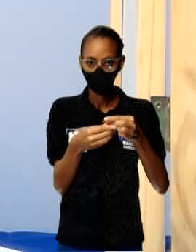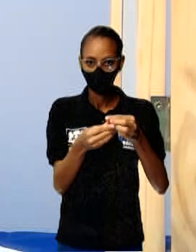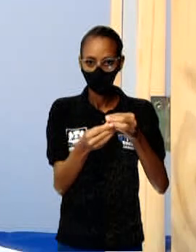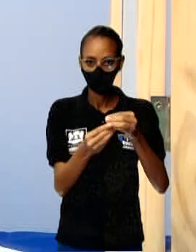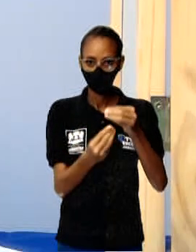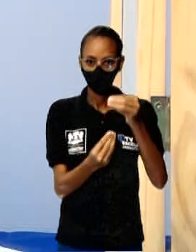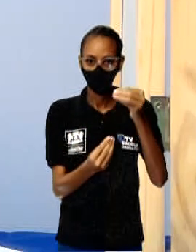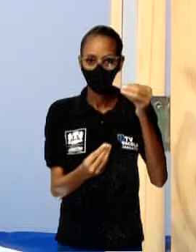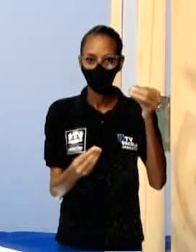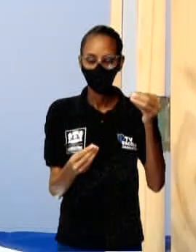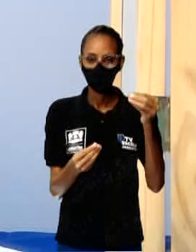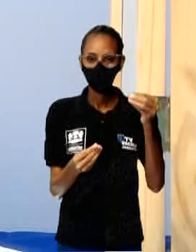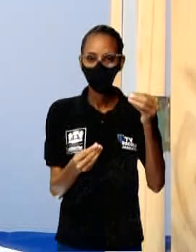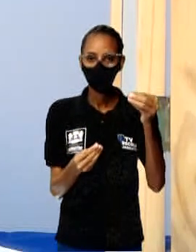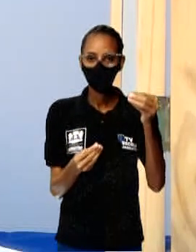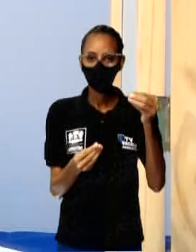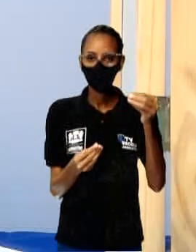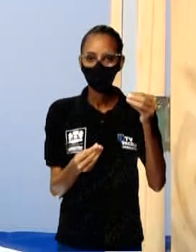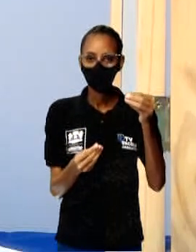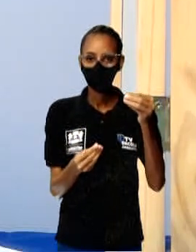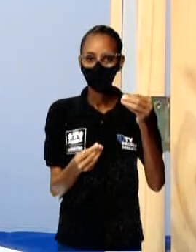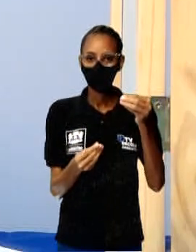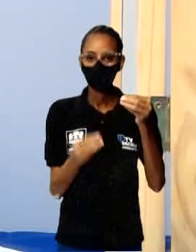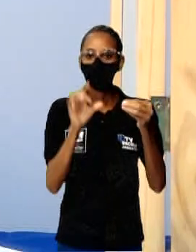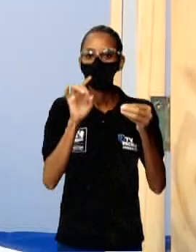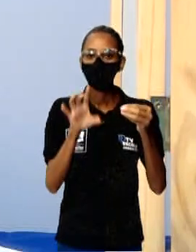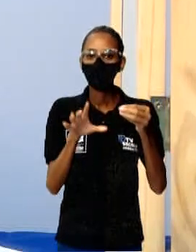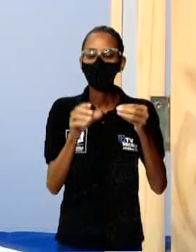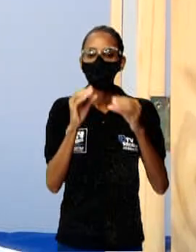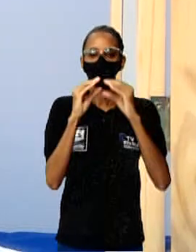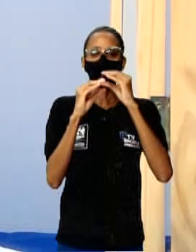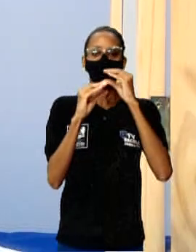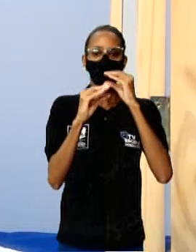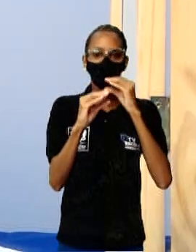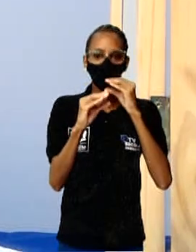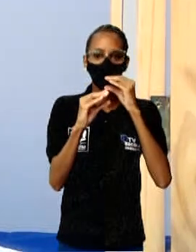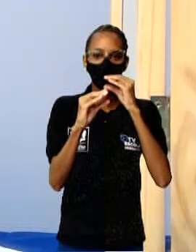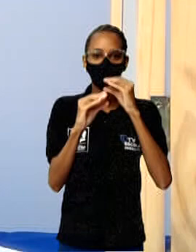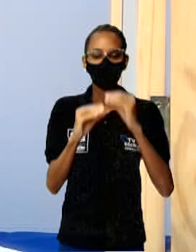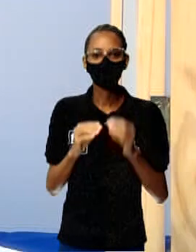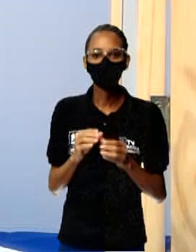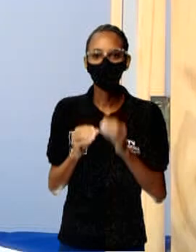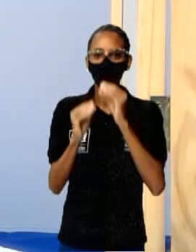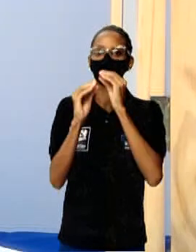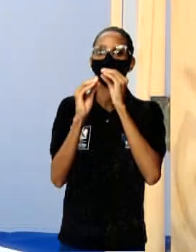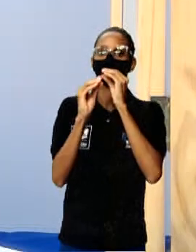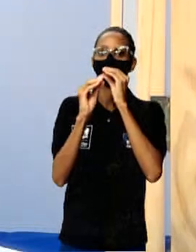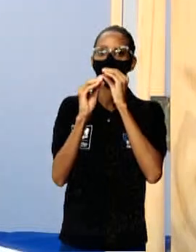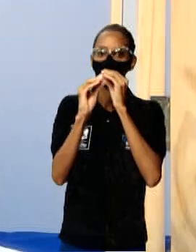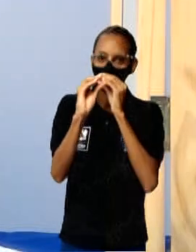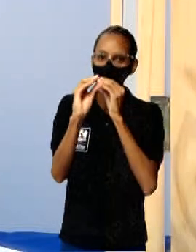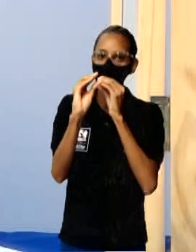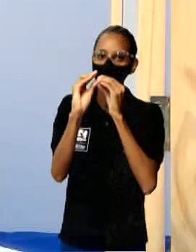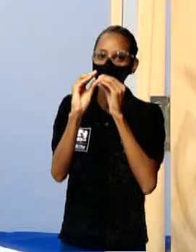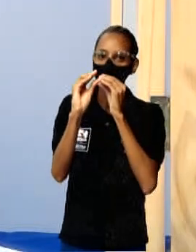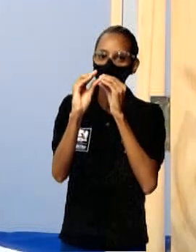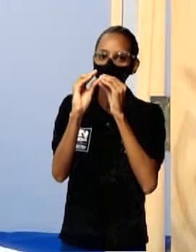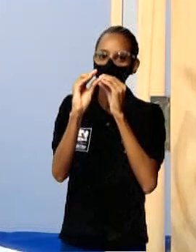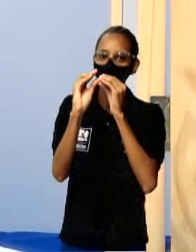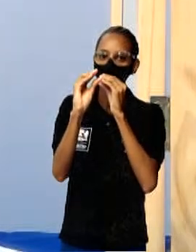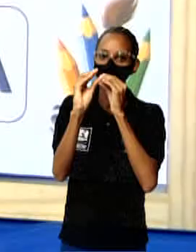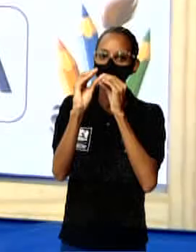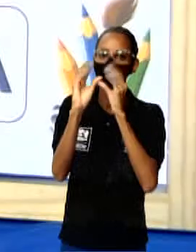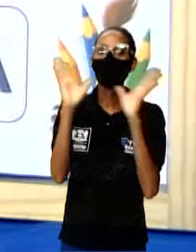foguete no Canudo e é só só pra tá peguei o canudo 1 2 3 e ga